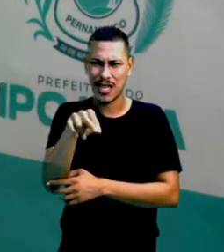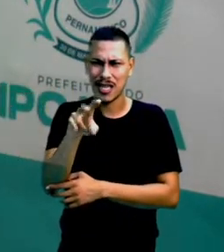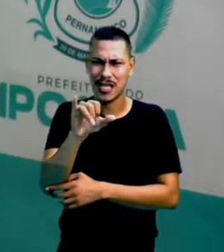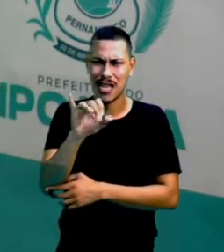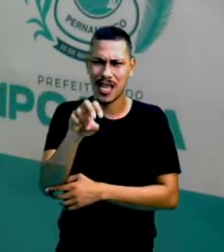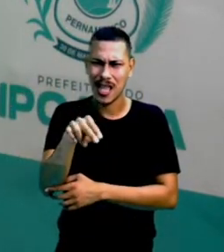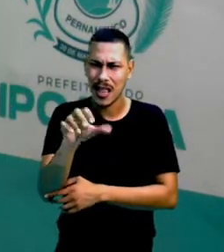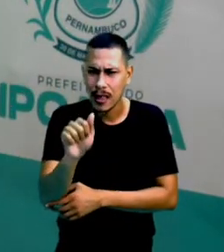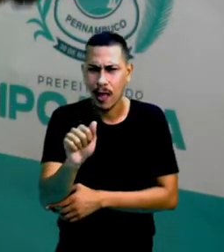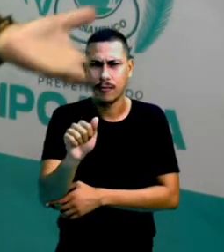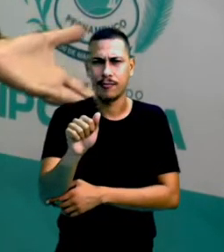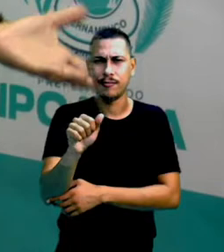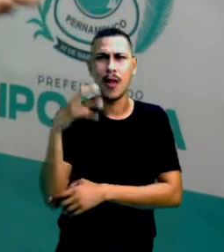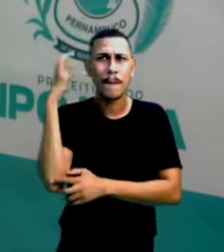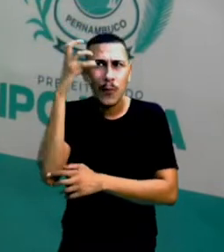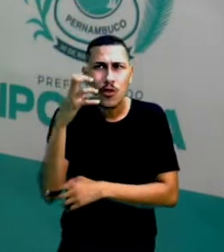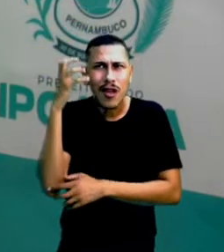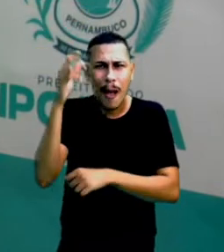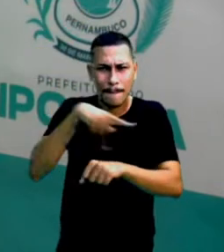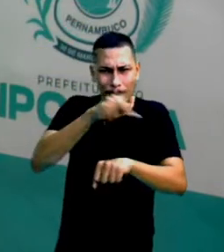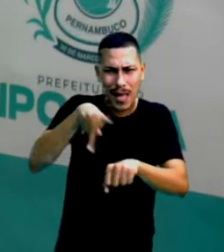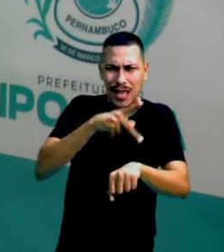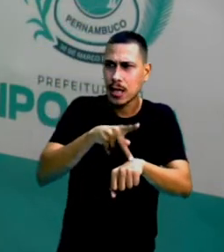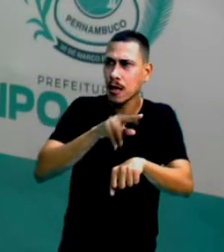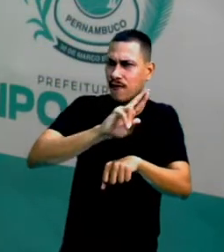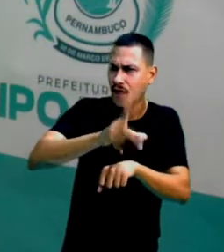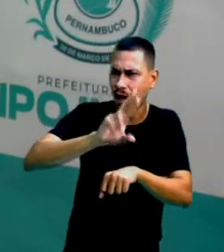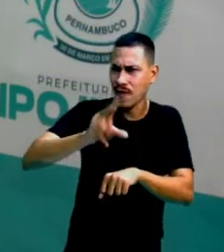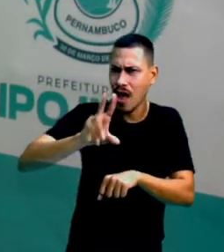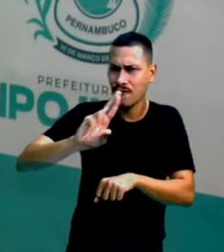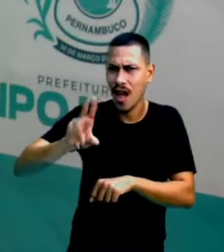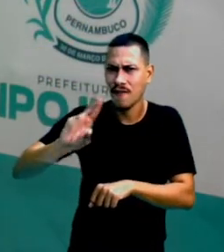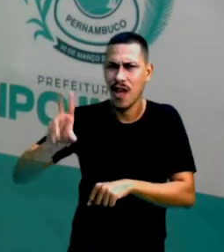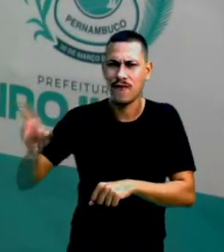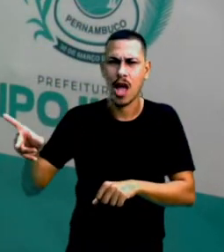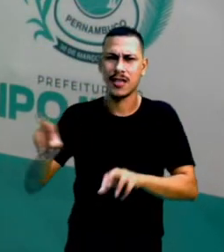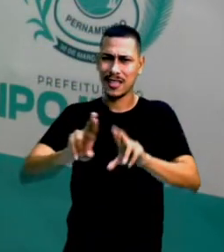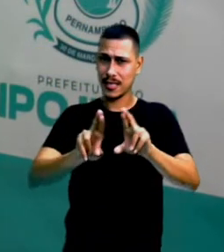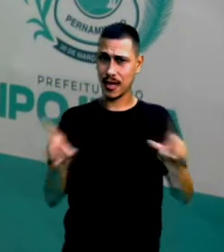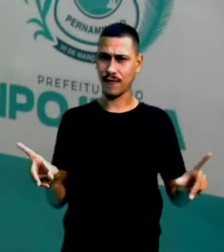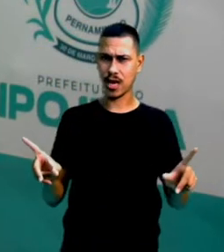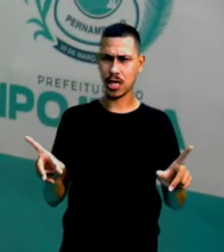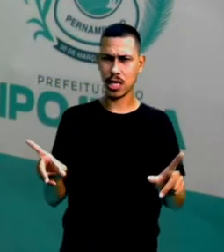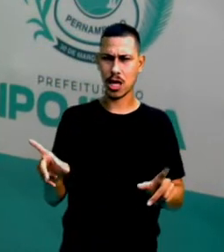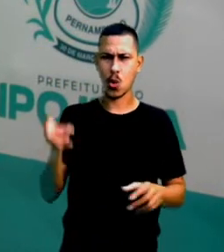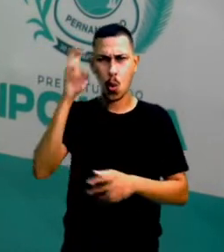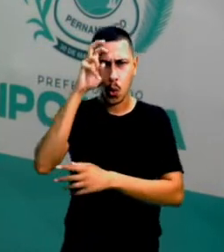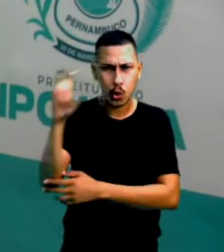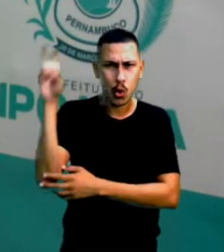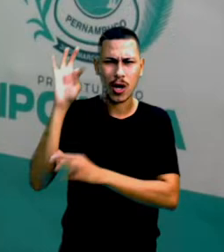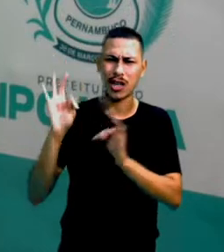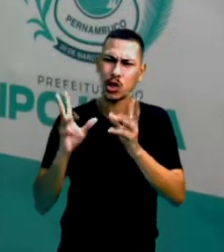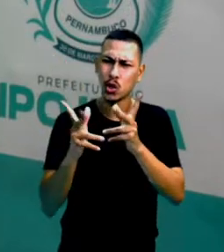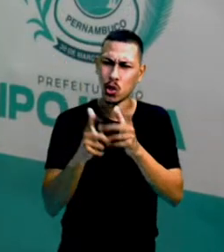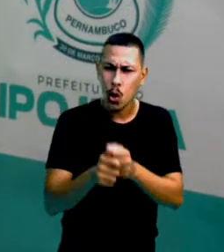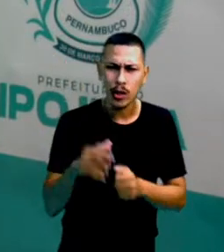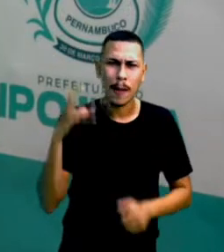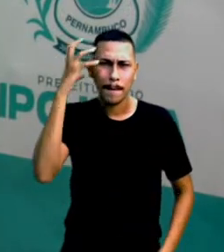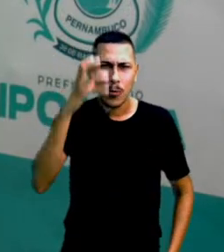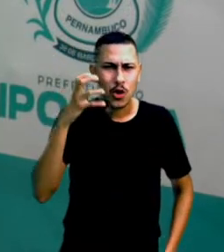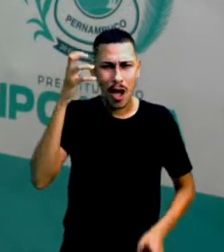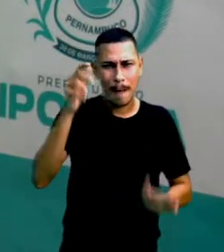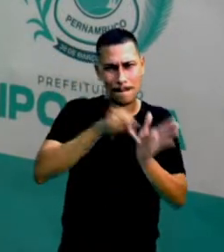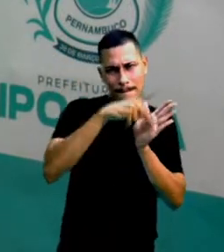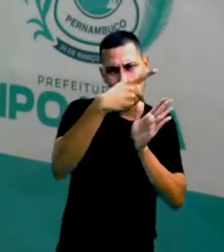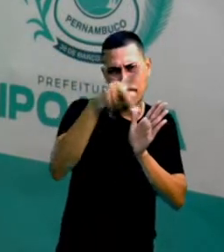tem enfim e são bem diferentes entre sim todos os povos têm sua música pela cultura tem sua música e